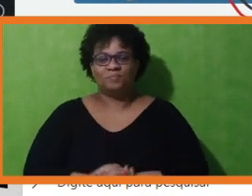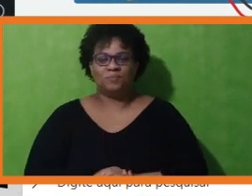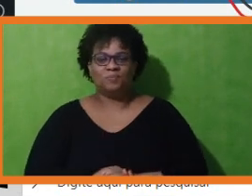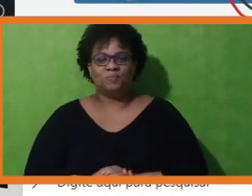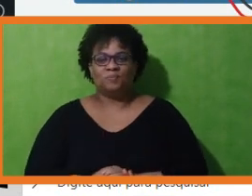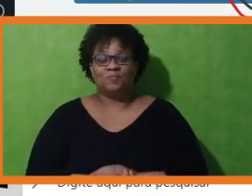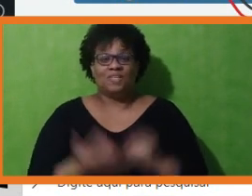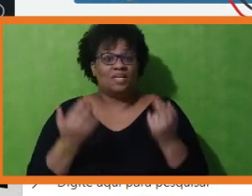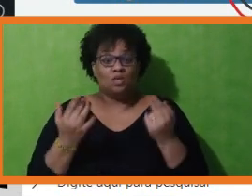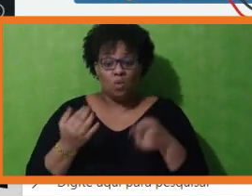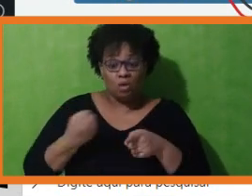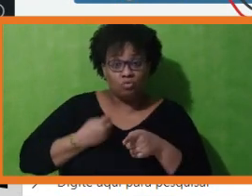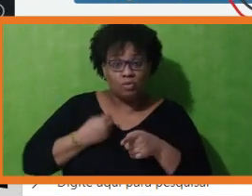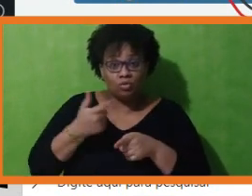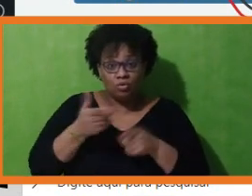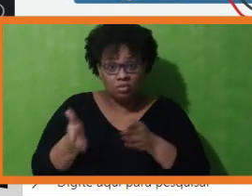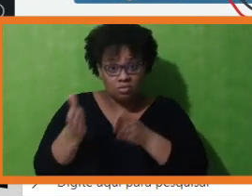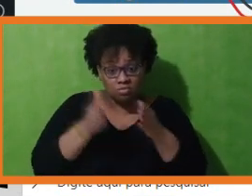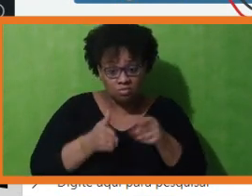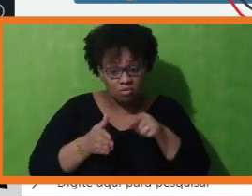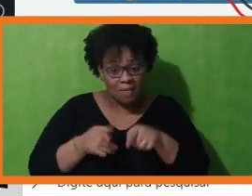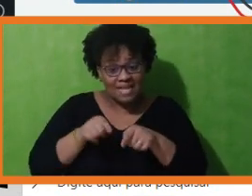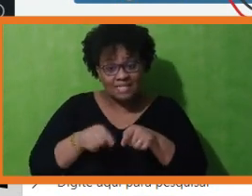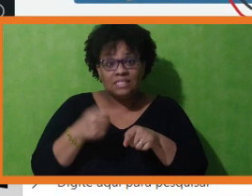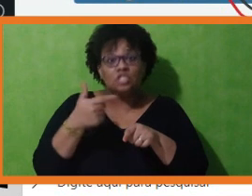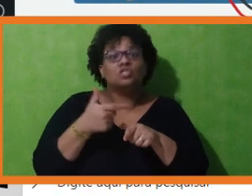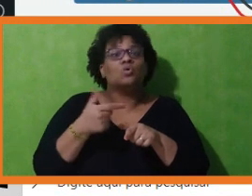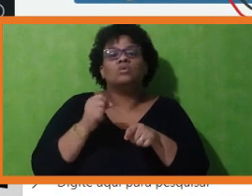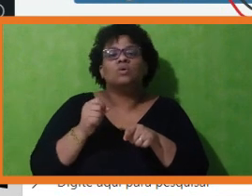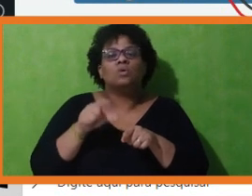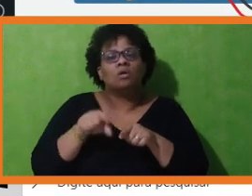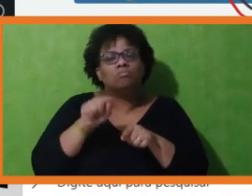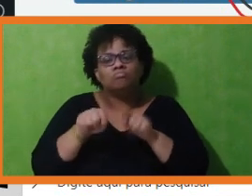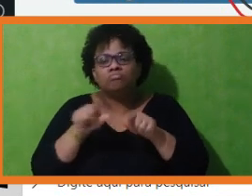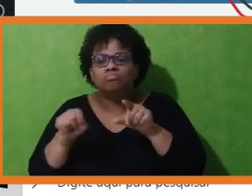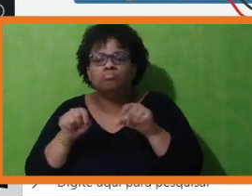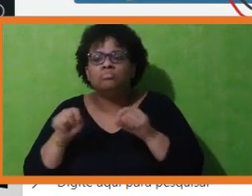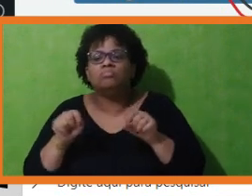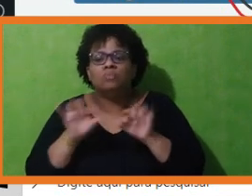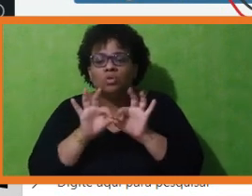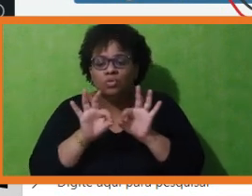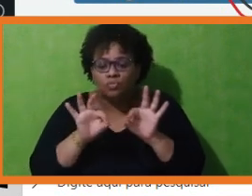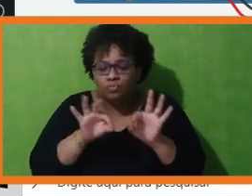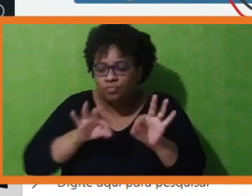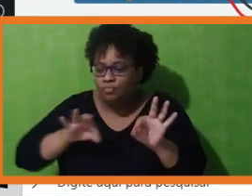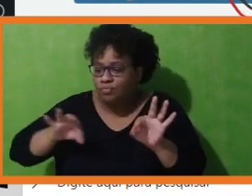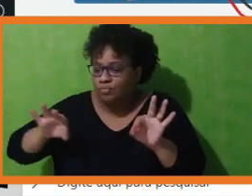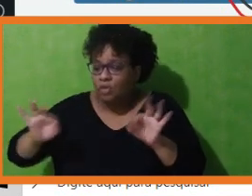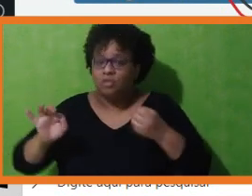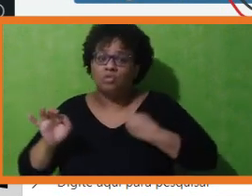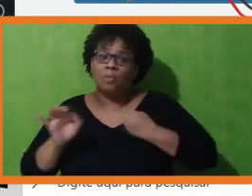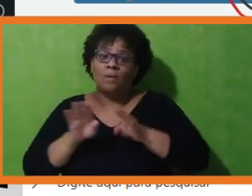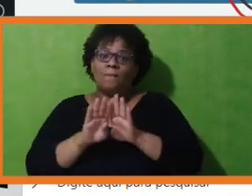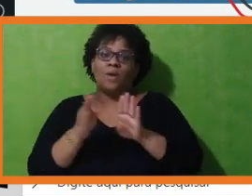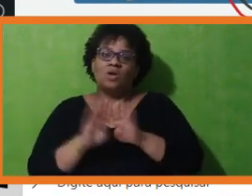professora. Mesma coisa que eu vou fazer com o botão 2, só que no caso do botão 2, se você for olhar aqui, o fio que sai do botão 2 está